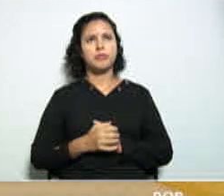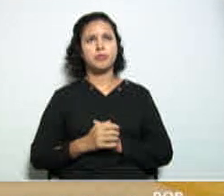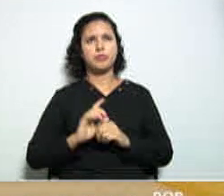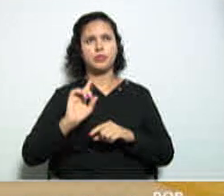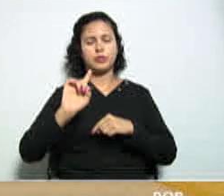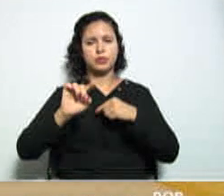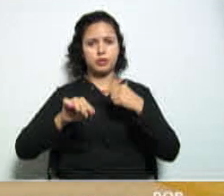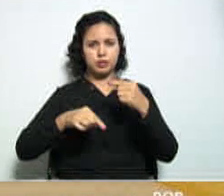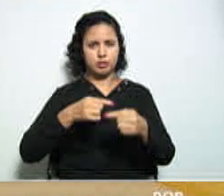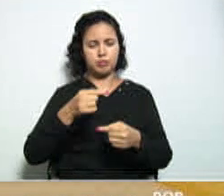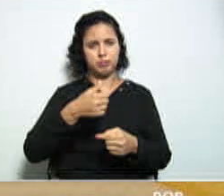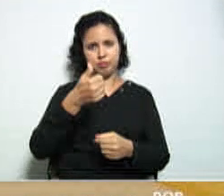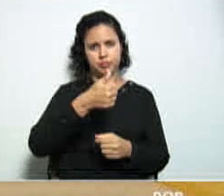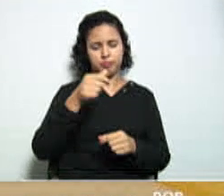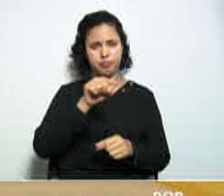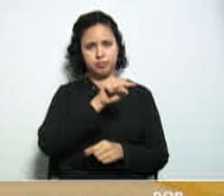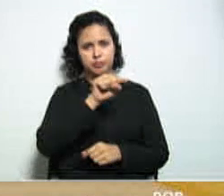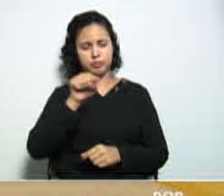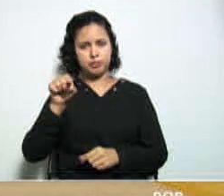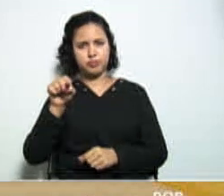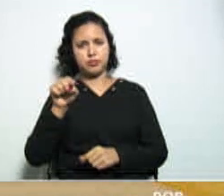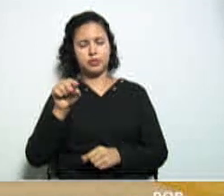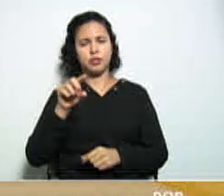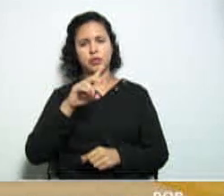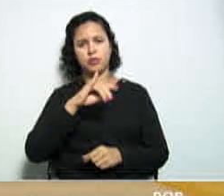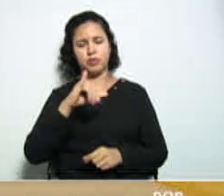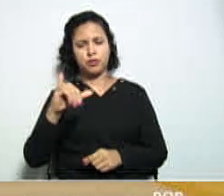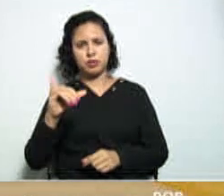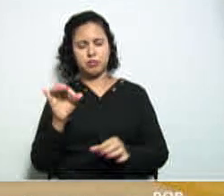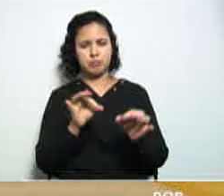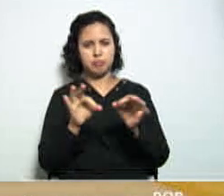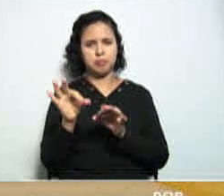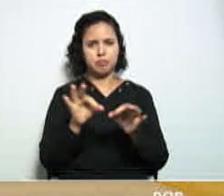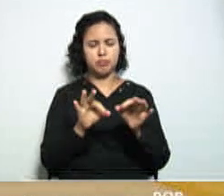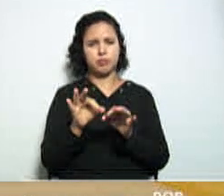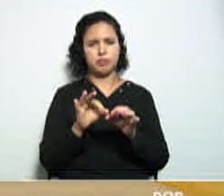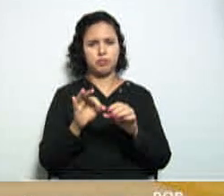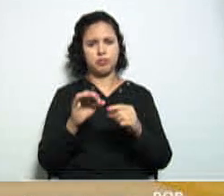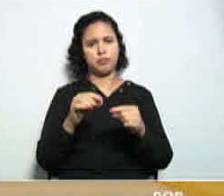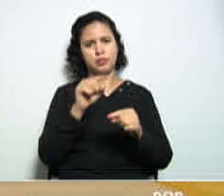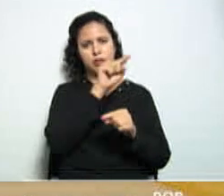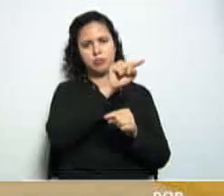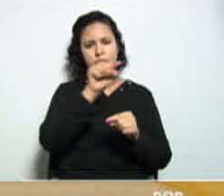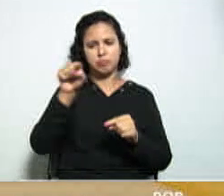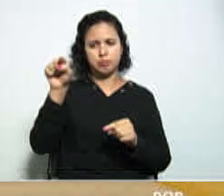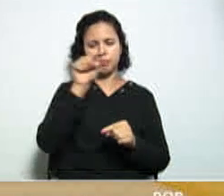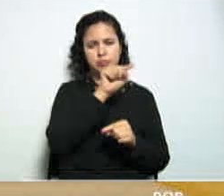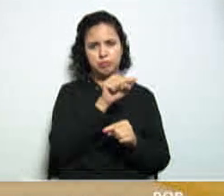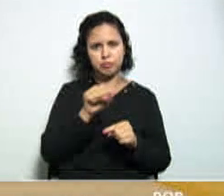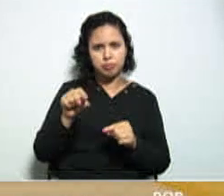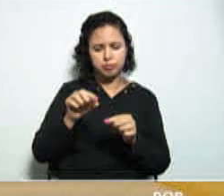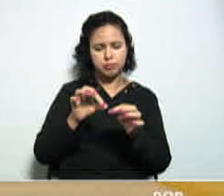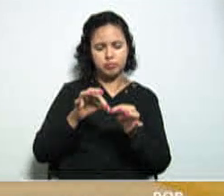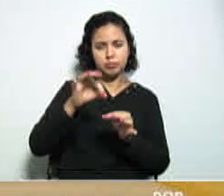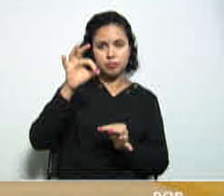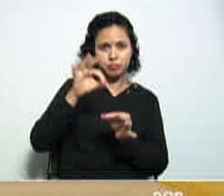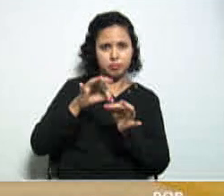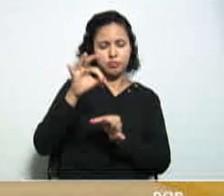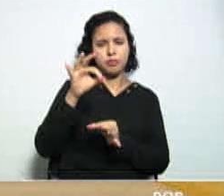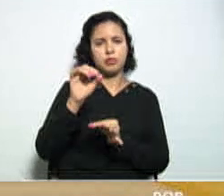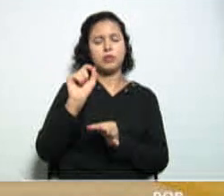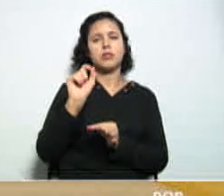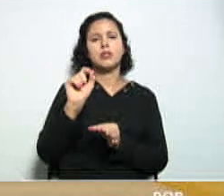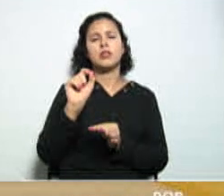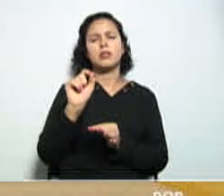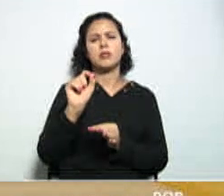Depois do recuo da primeira linha, você vai fazer a configuração do espaçamento entre linhas. Para que serve o espaçamento